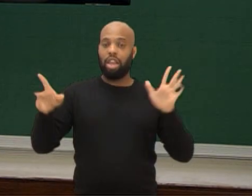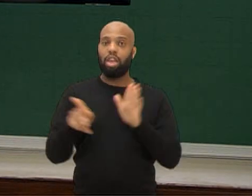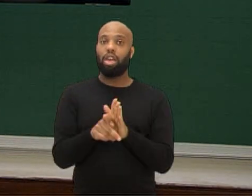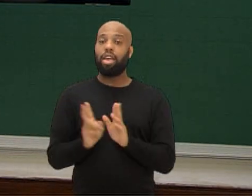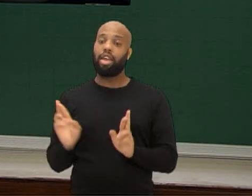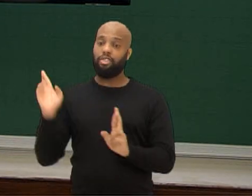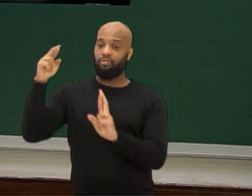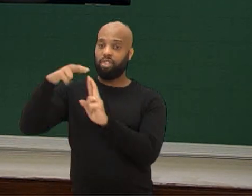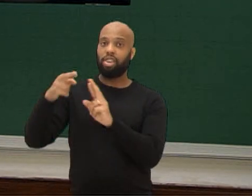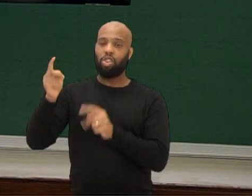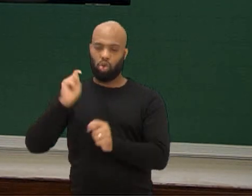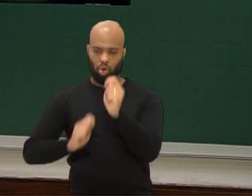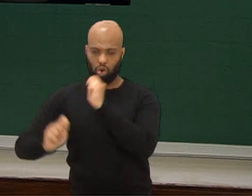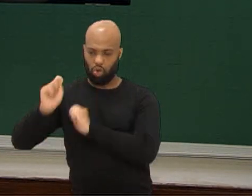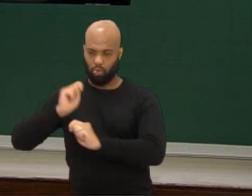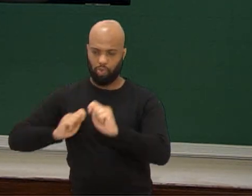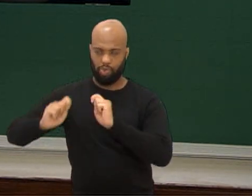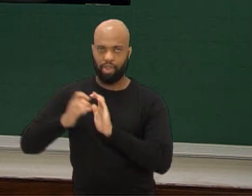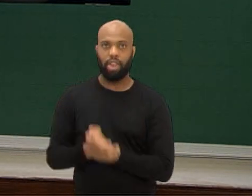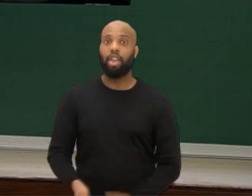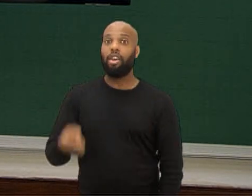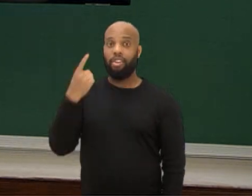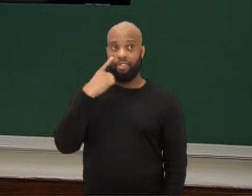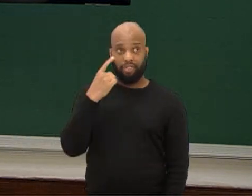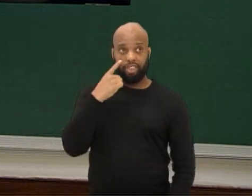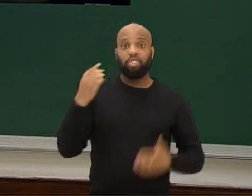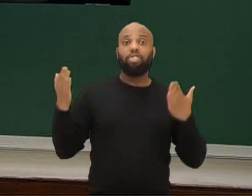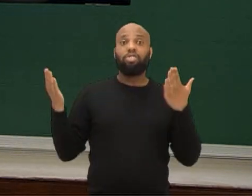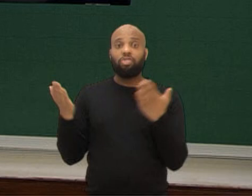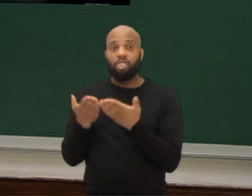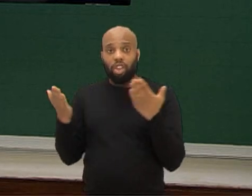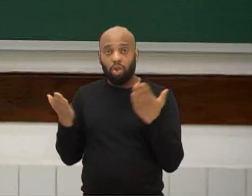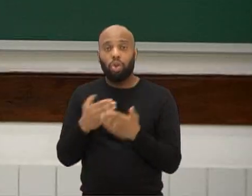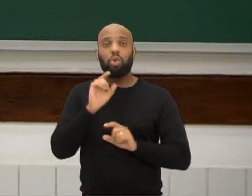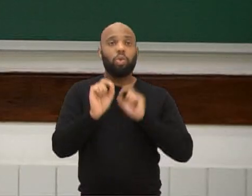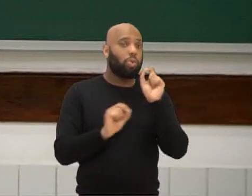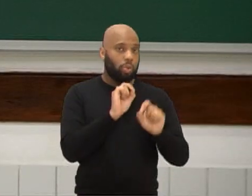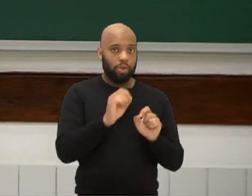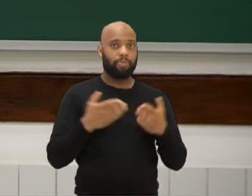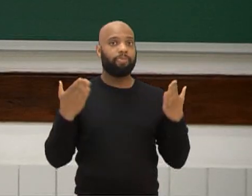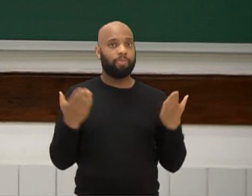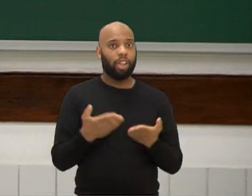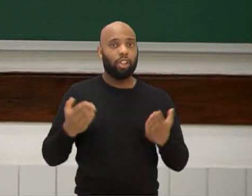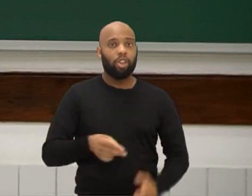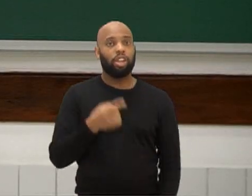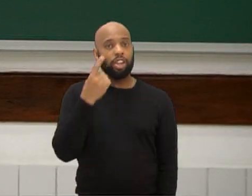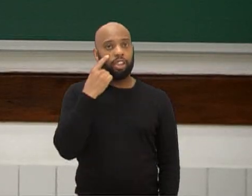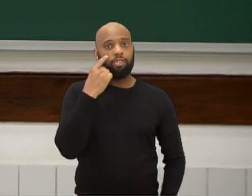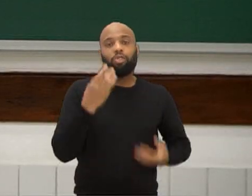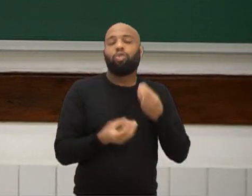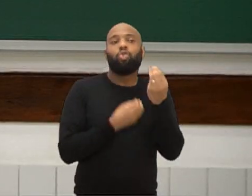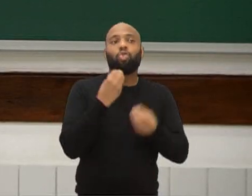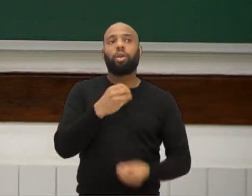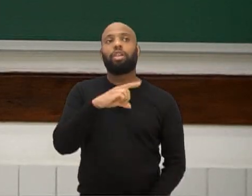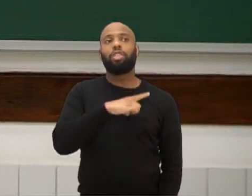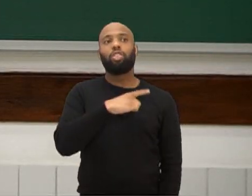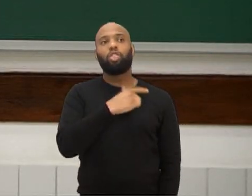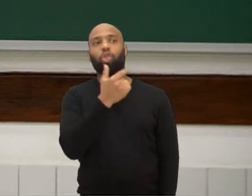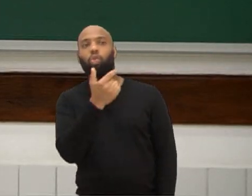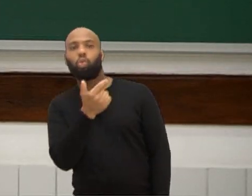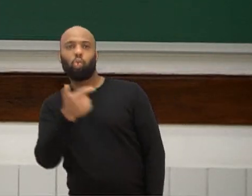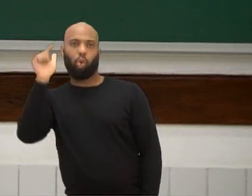econômica. Veja só, agora a gente vai ver como é que existia